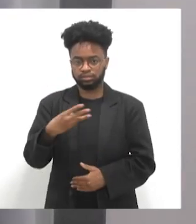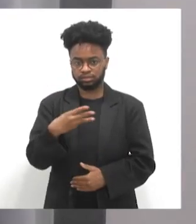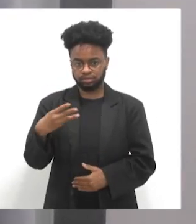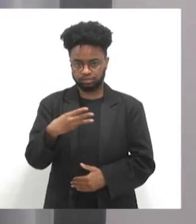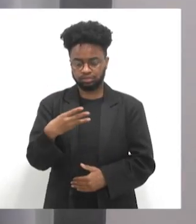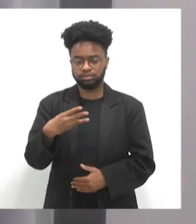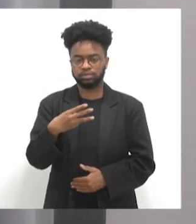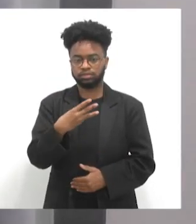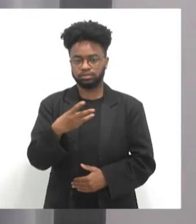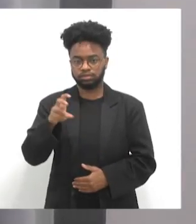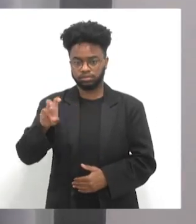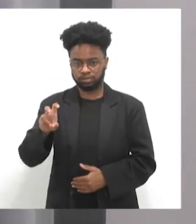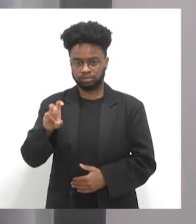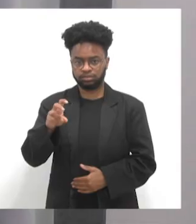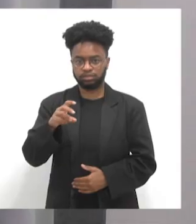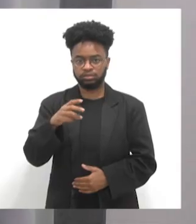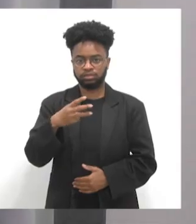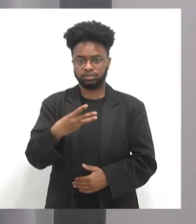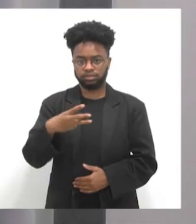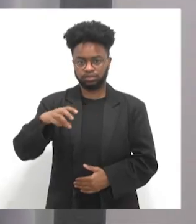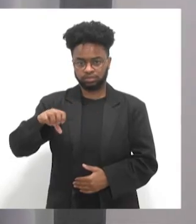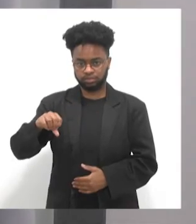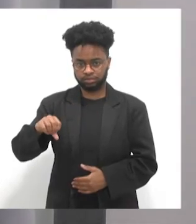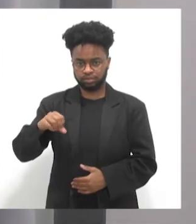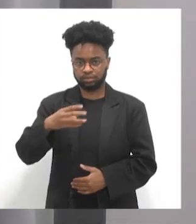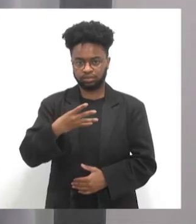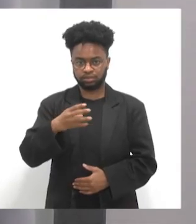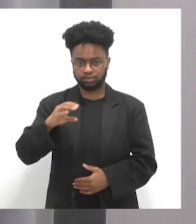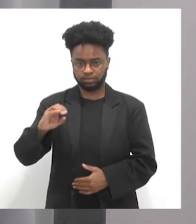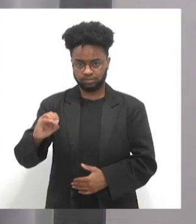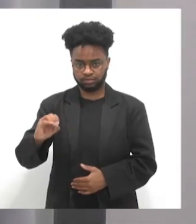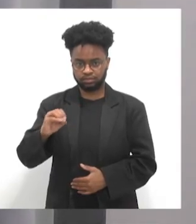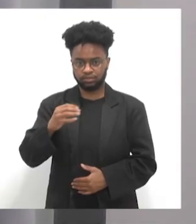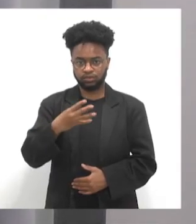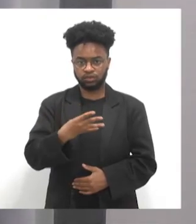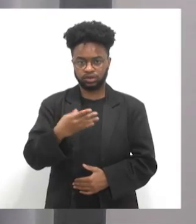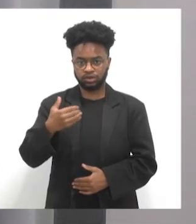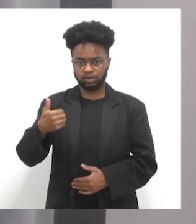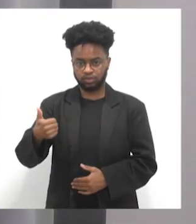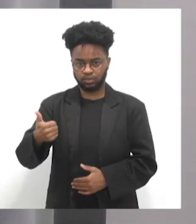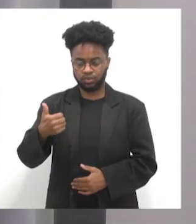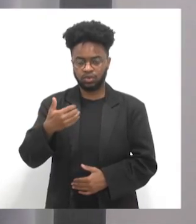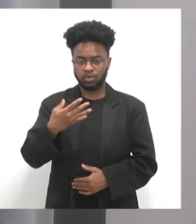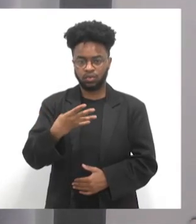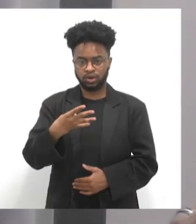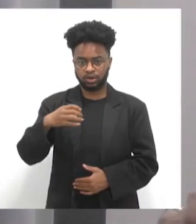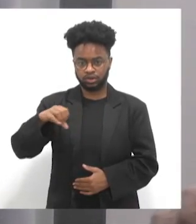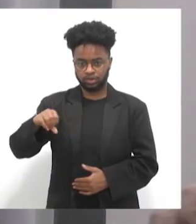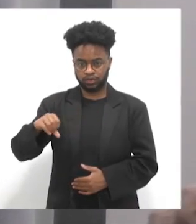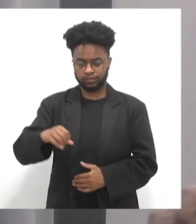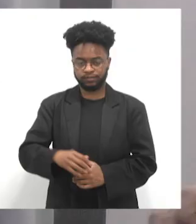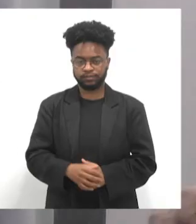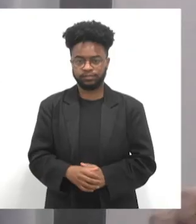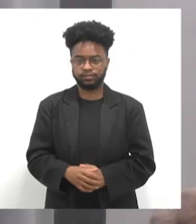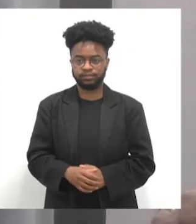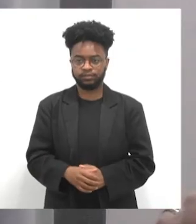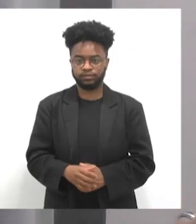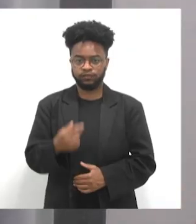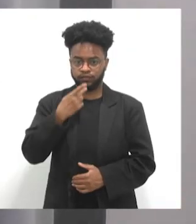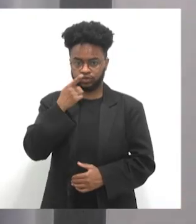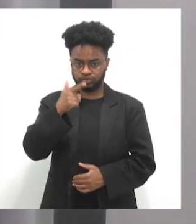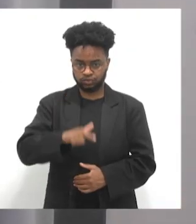33, 35, 39, 40, 41 e 49.